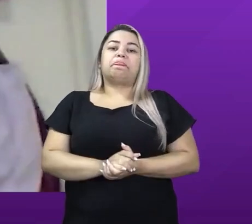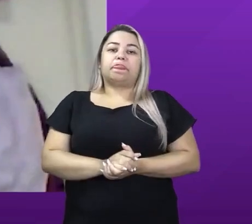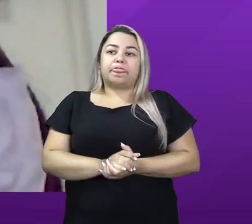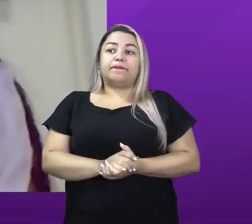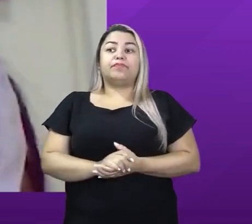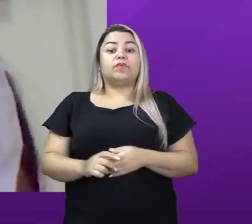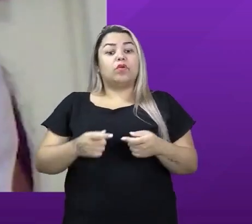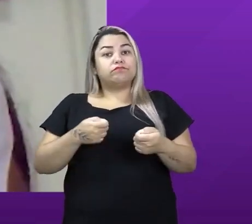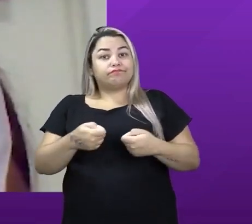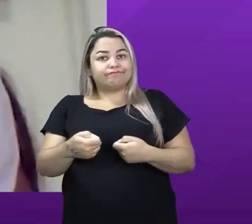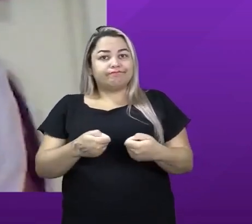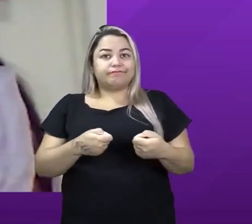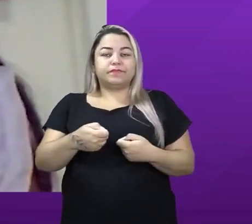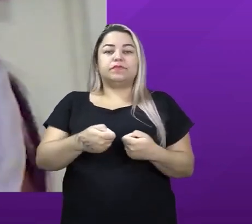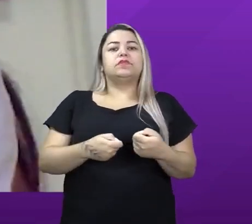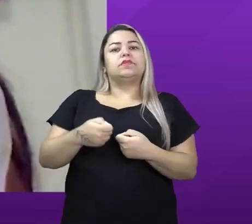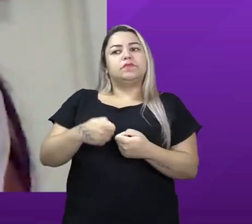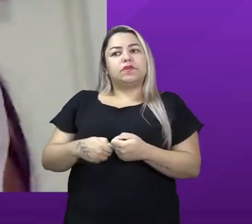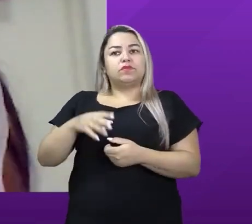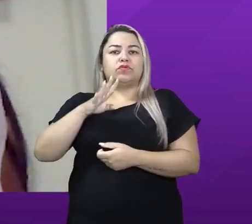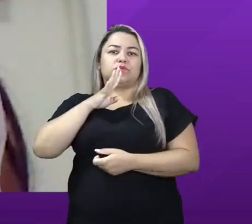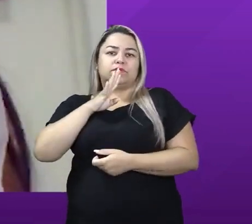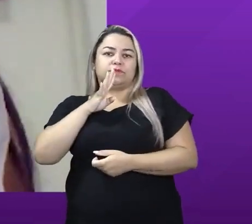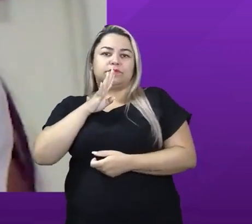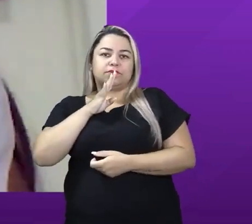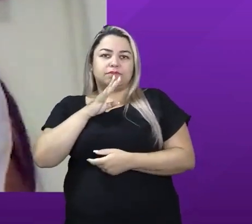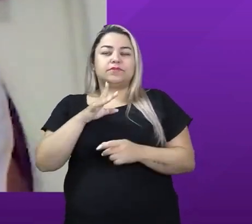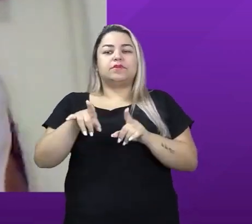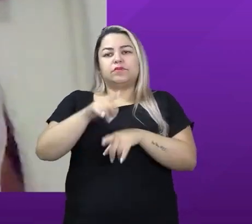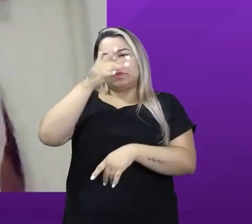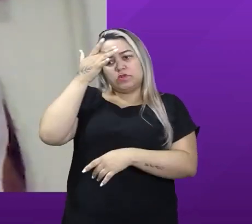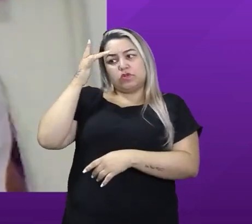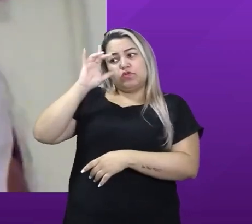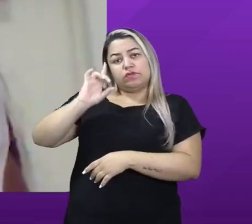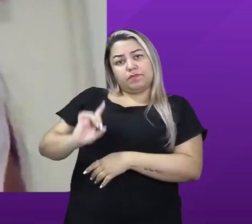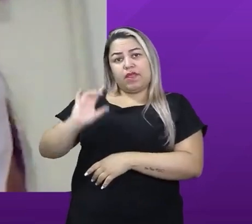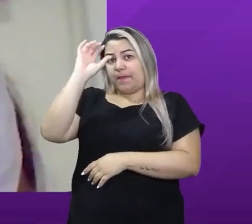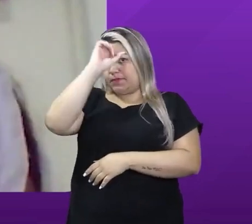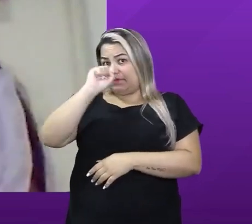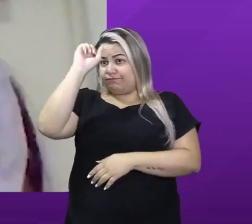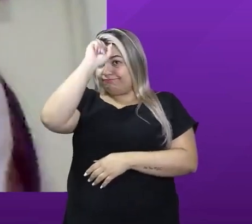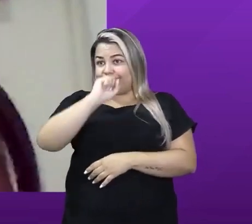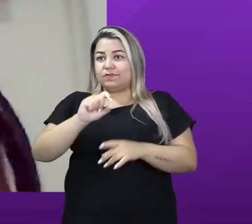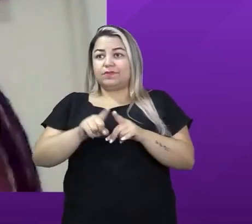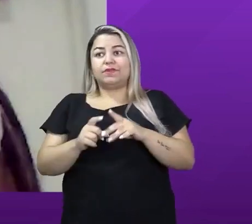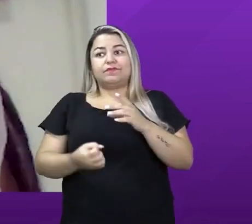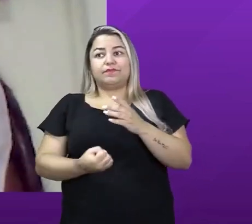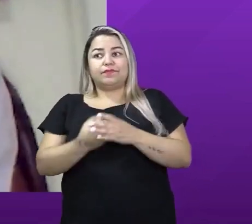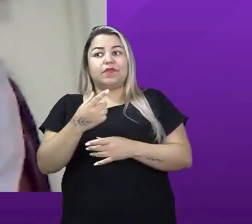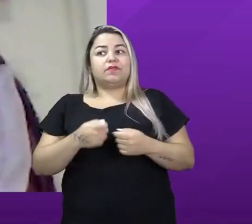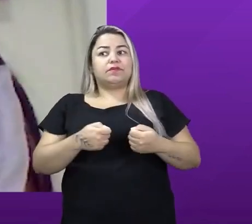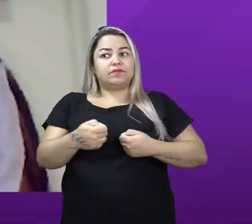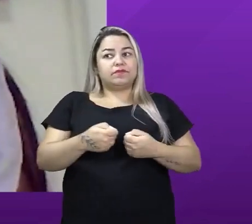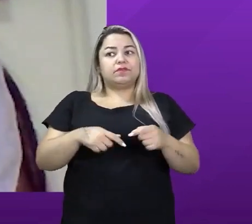de articulação, poder de reconhecimento como sujeito de direito e aprendizagem na formulação e